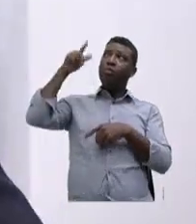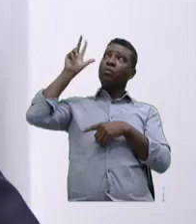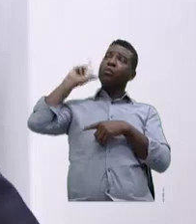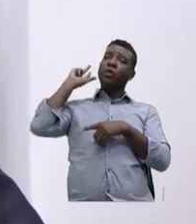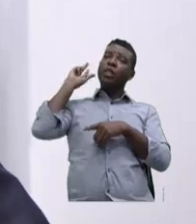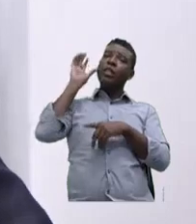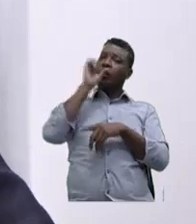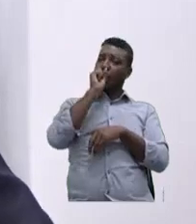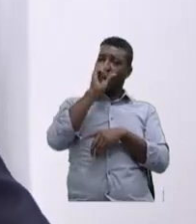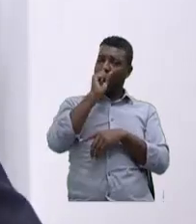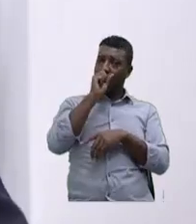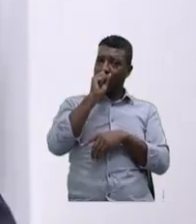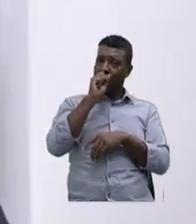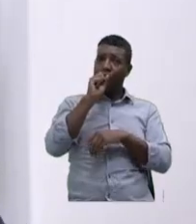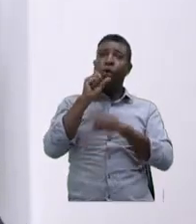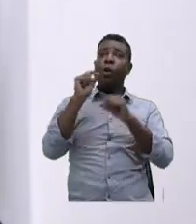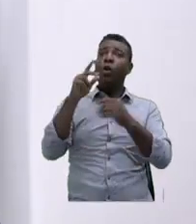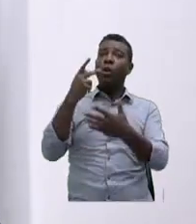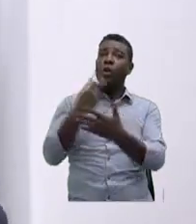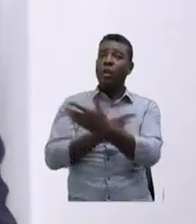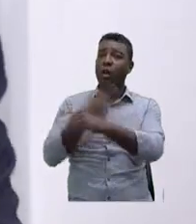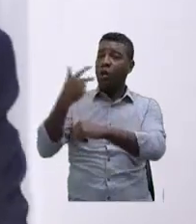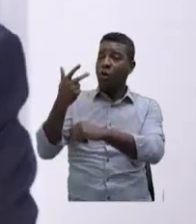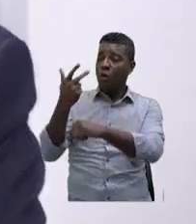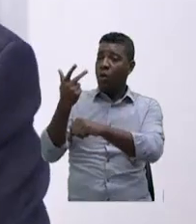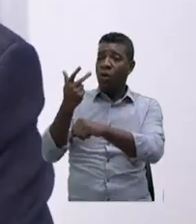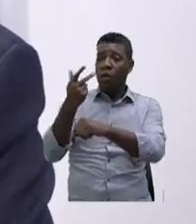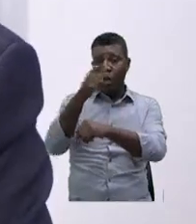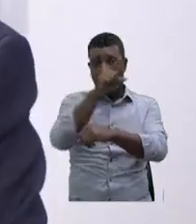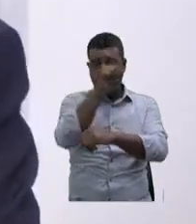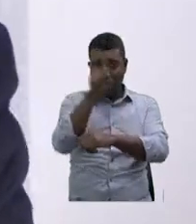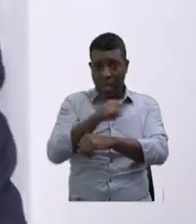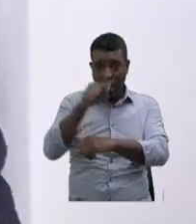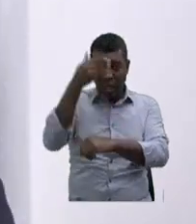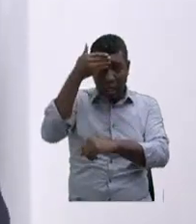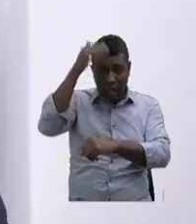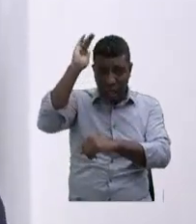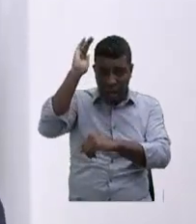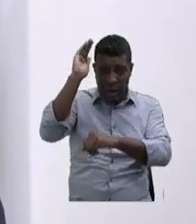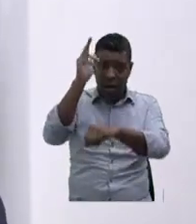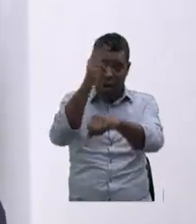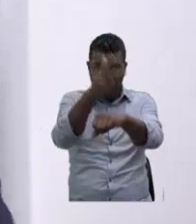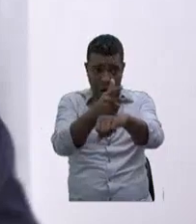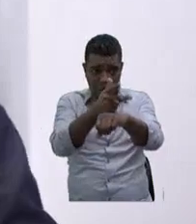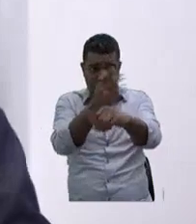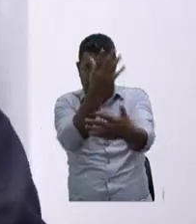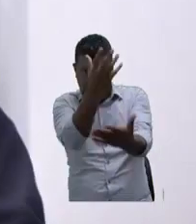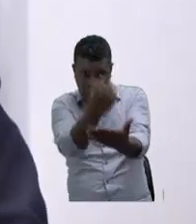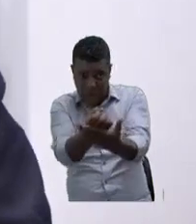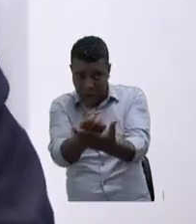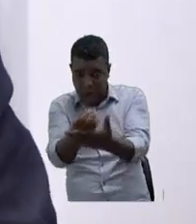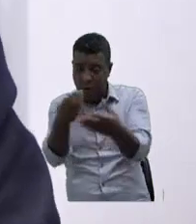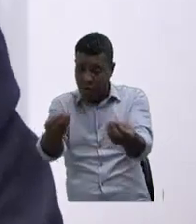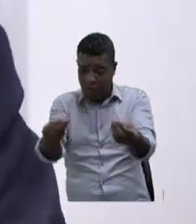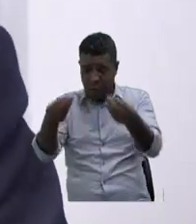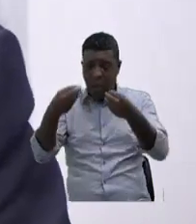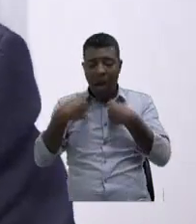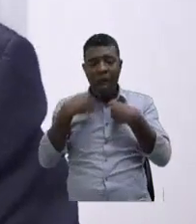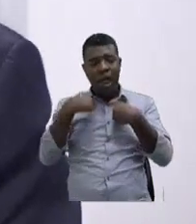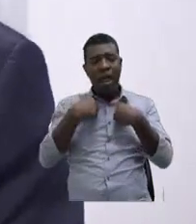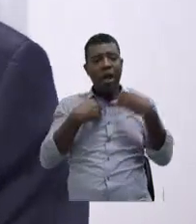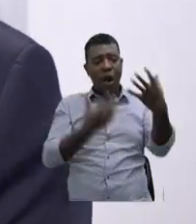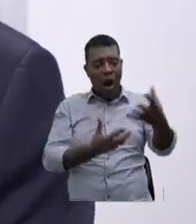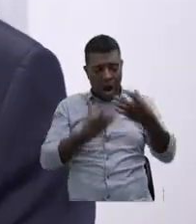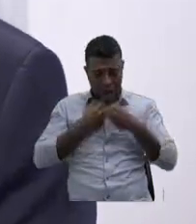vídeo do nosso governador Romeu Zema, ele mesmo, governador, fazendo um apelo aos